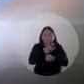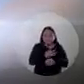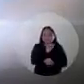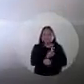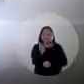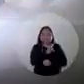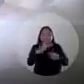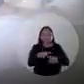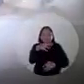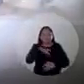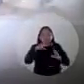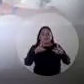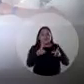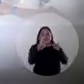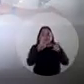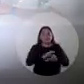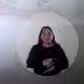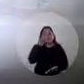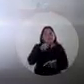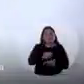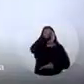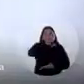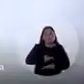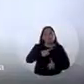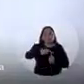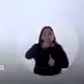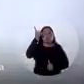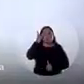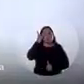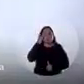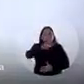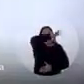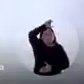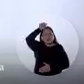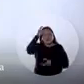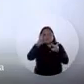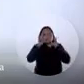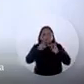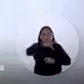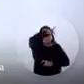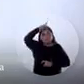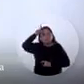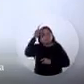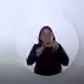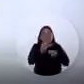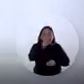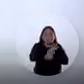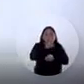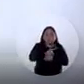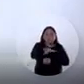quatro anos para sentir a diferença. Eu garanto, desde o primeiro dia, Manaus vai ver uma prefeitura